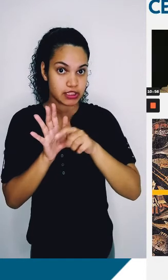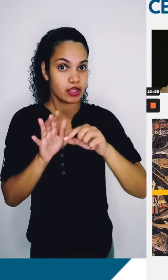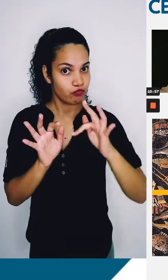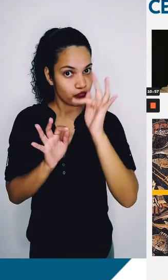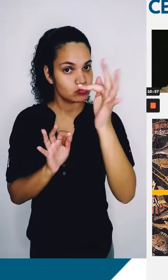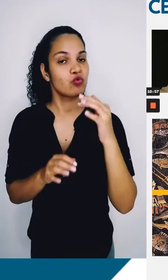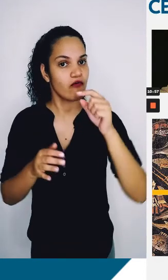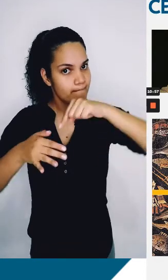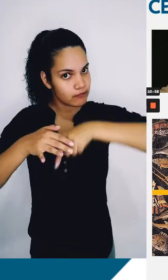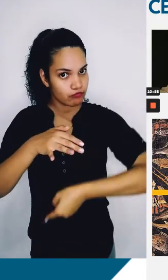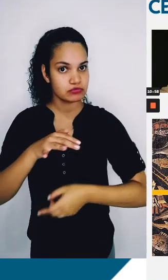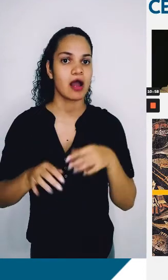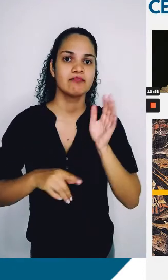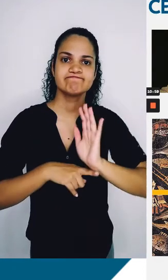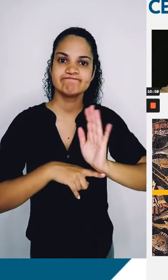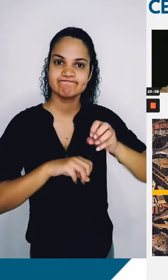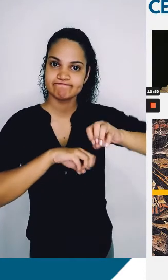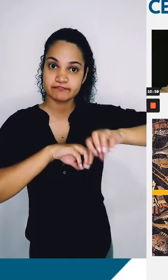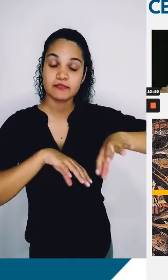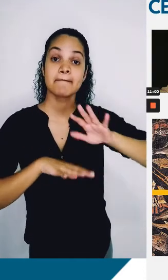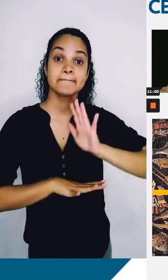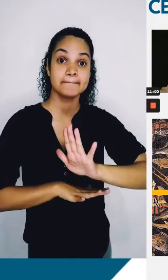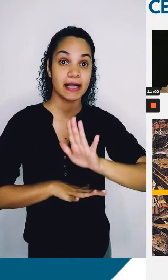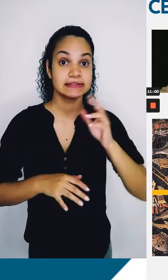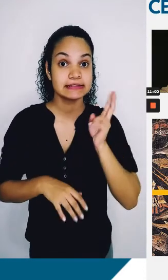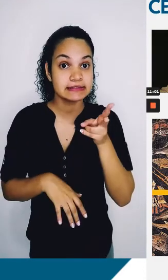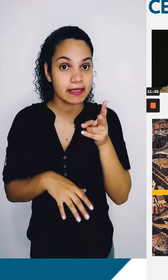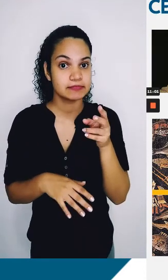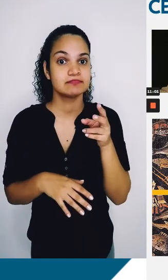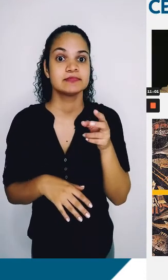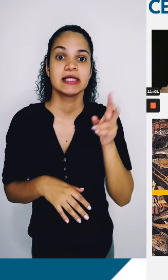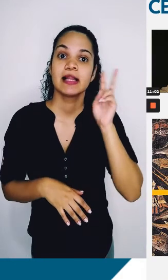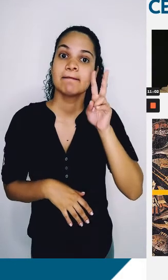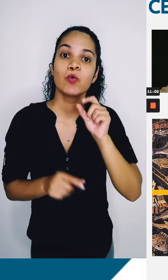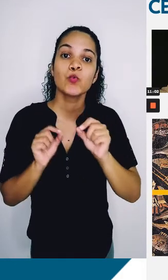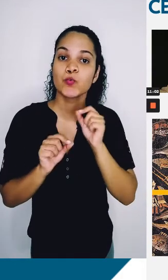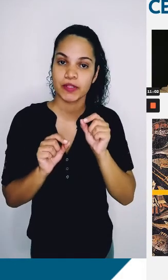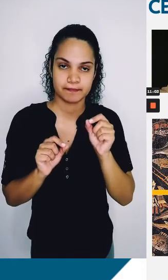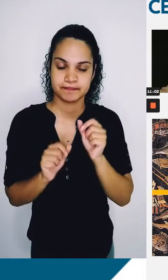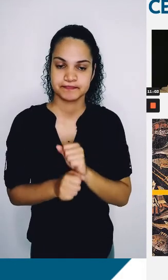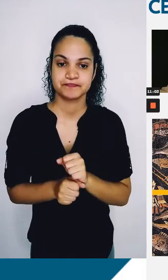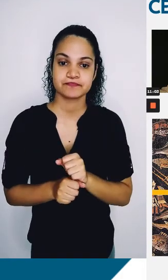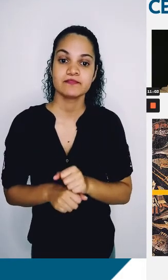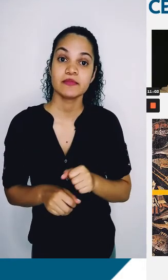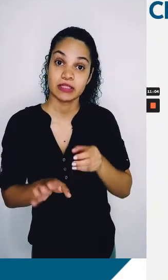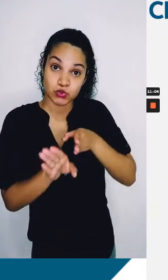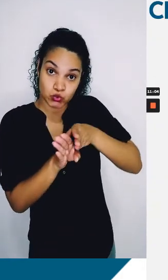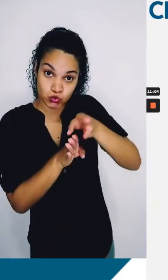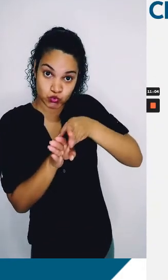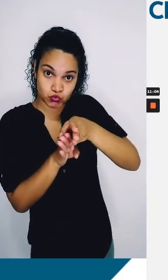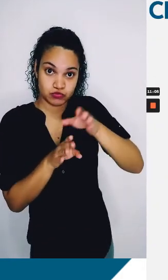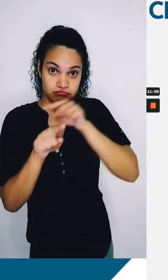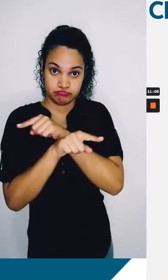vamos aprofundar em outros vídeos, em outras videoaulas, mas sempre relembrando